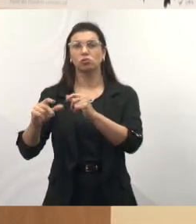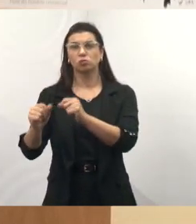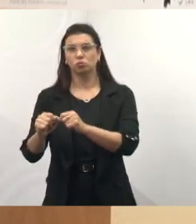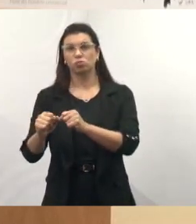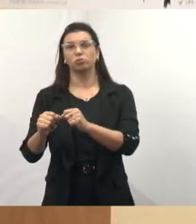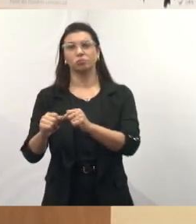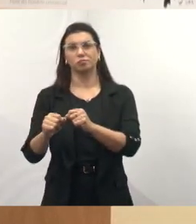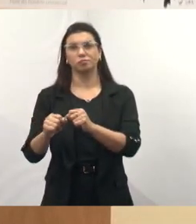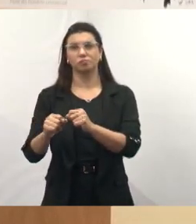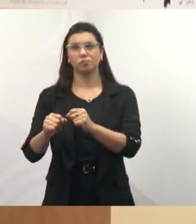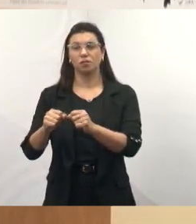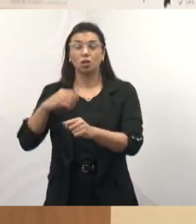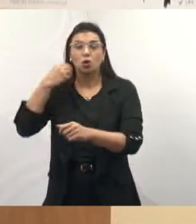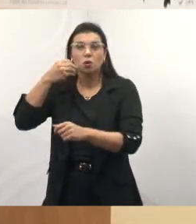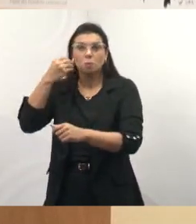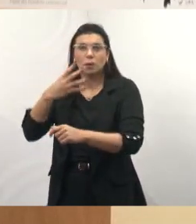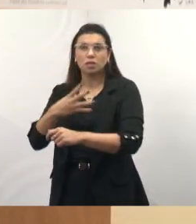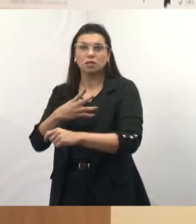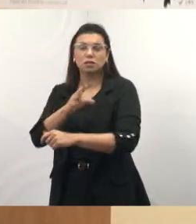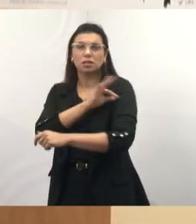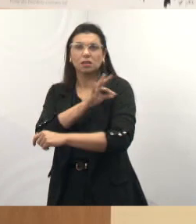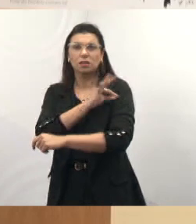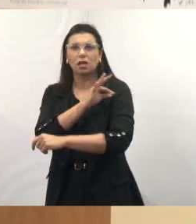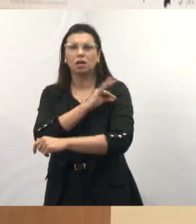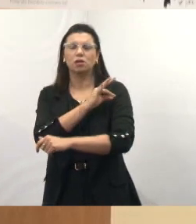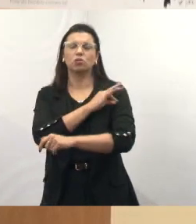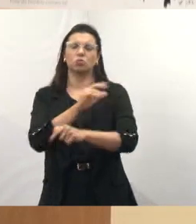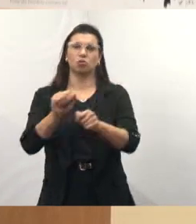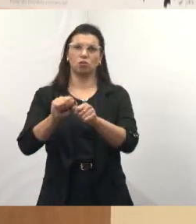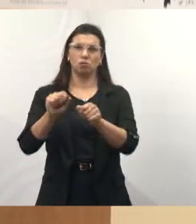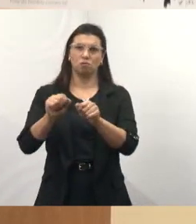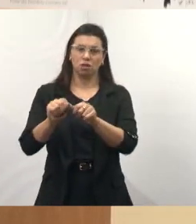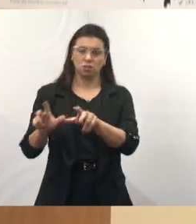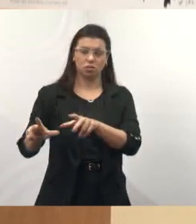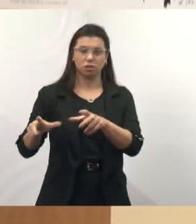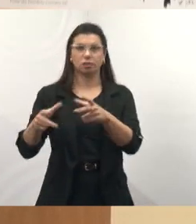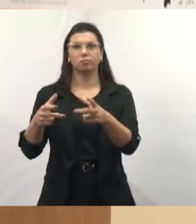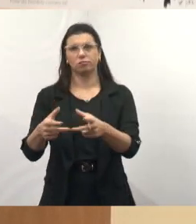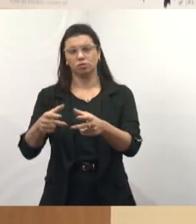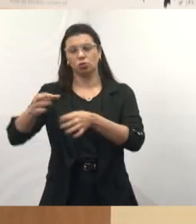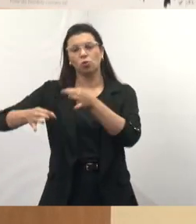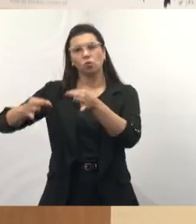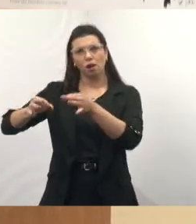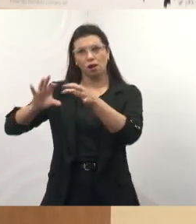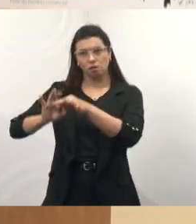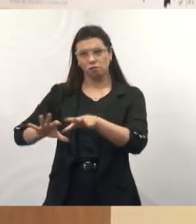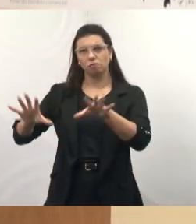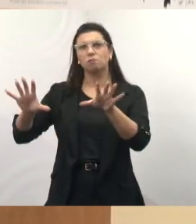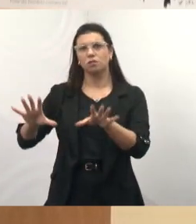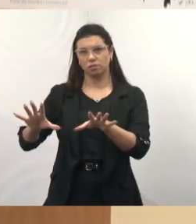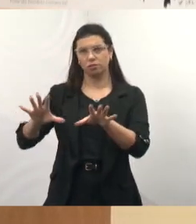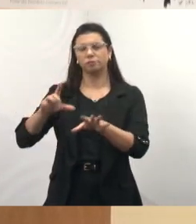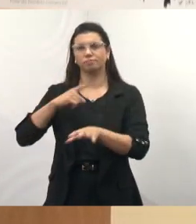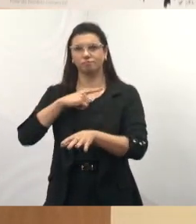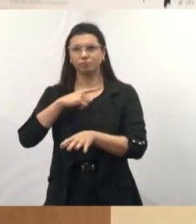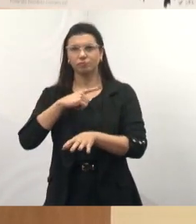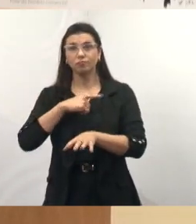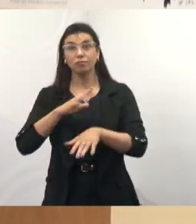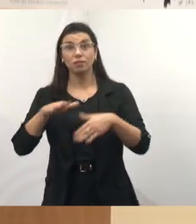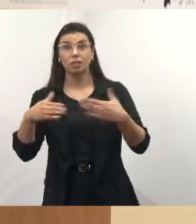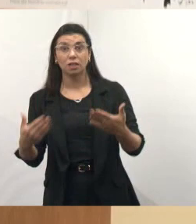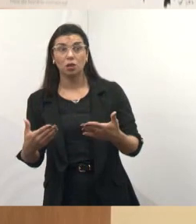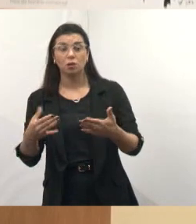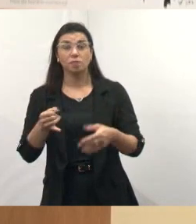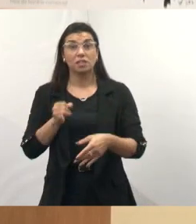desconstituírem esse parecer ou afastarem os argumentos desse parecer para poder julgar livremente. Se não há argumentos dentro